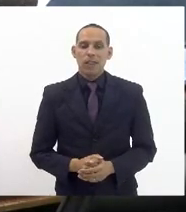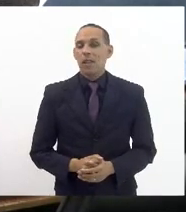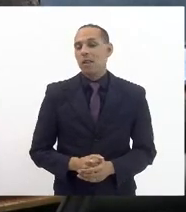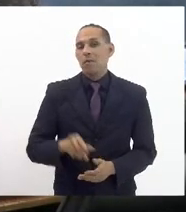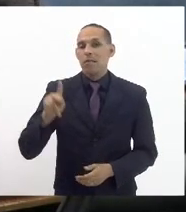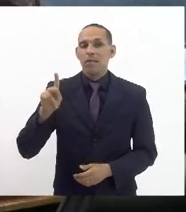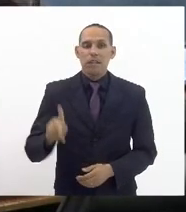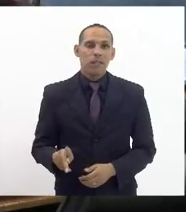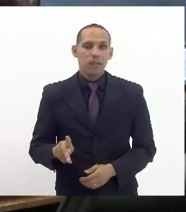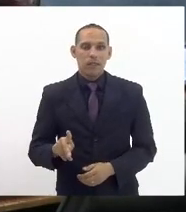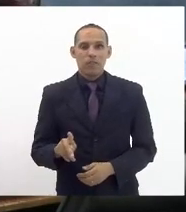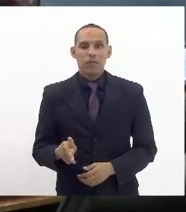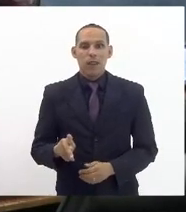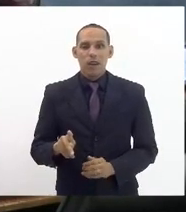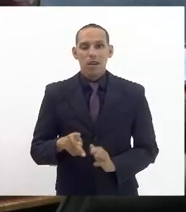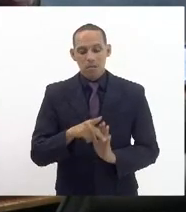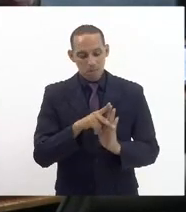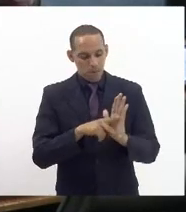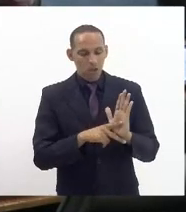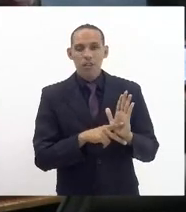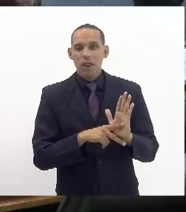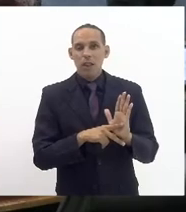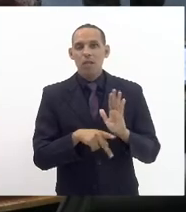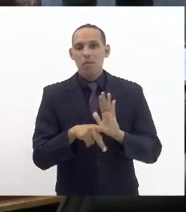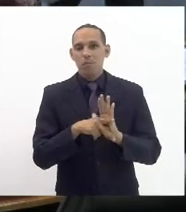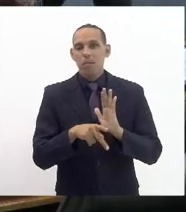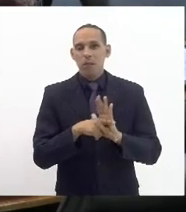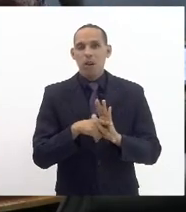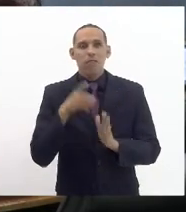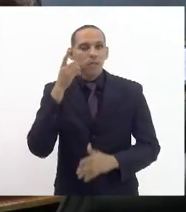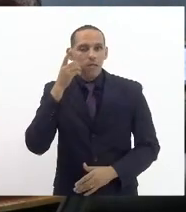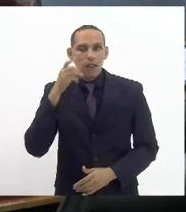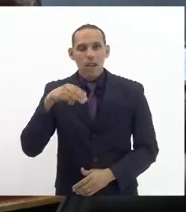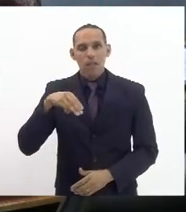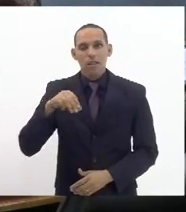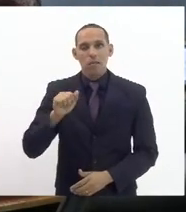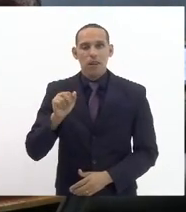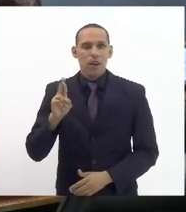Presidente, trata-se do projeto da deputada Marta